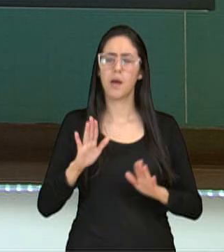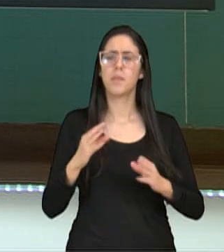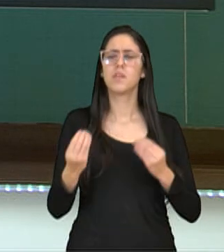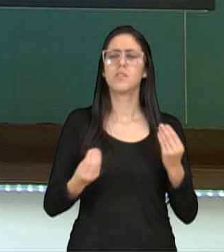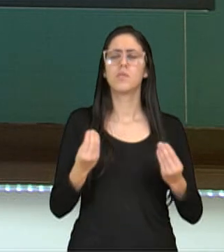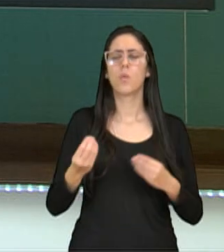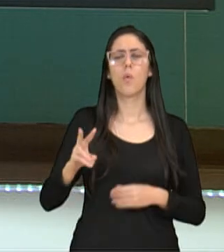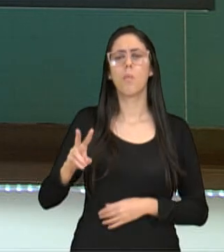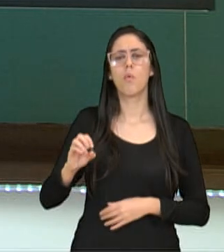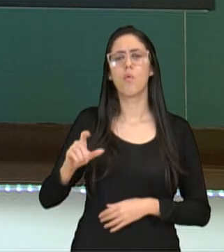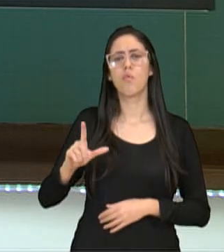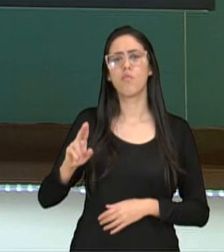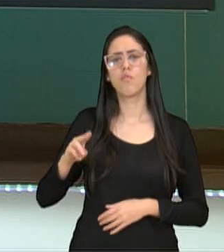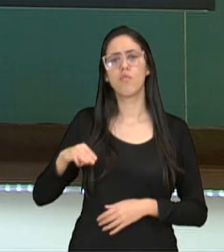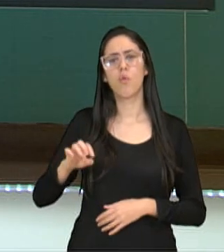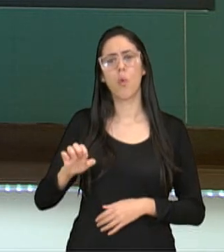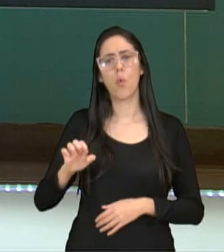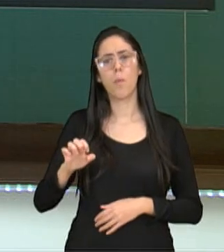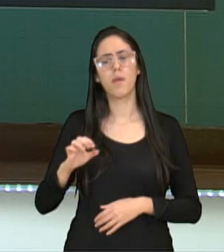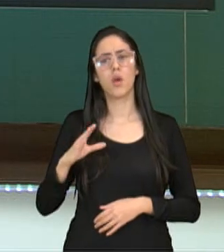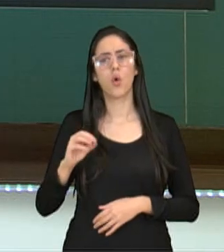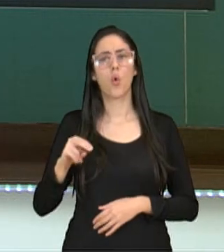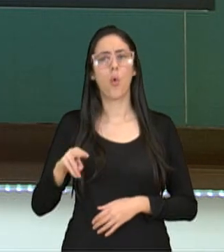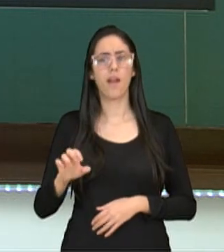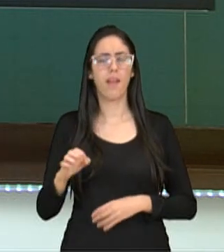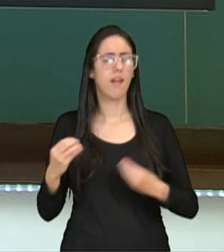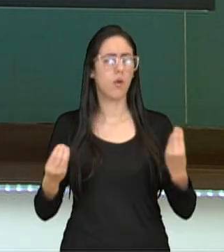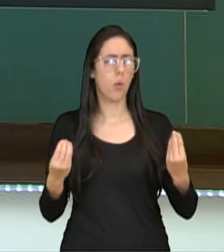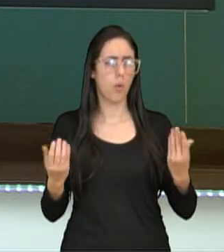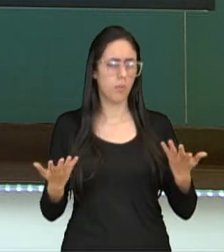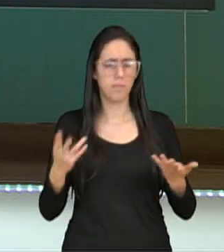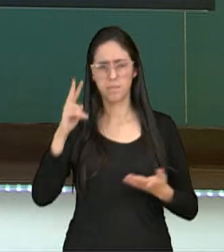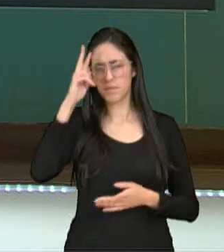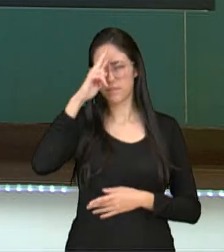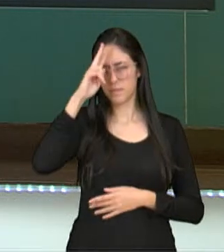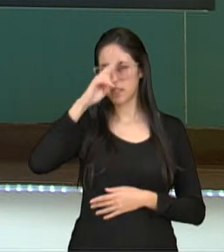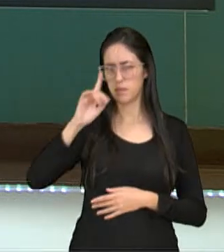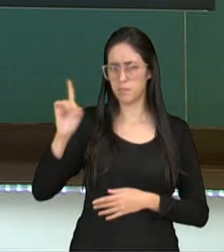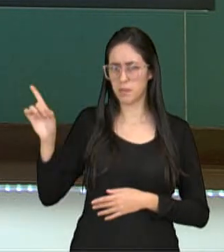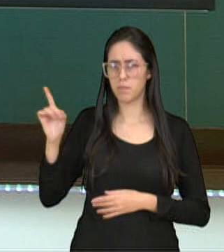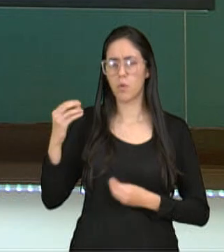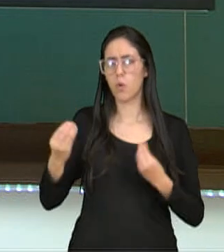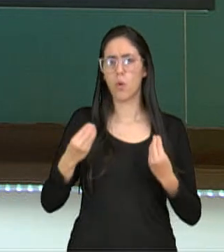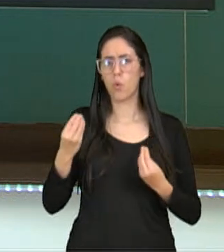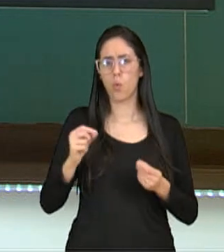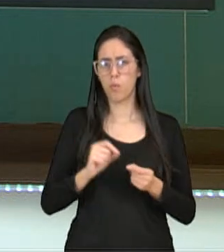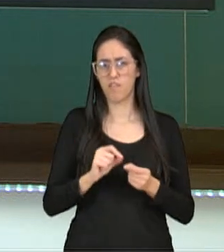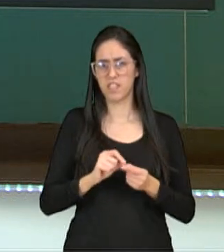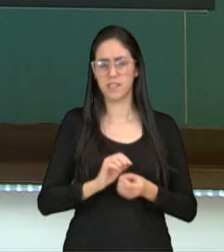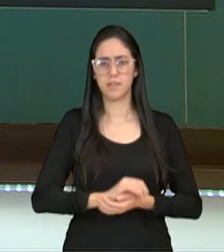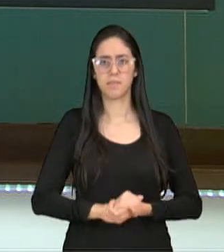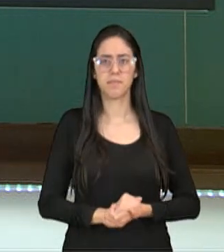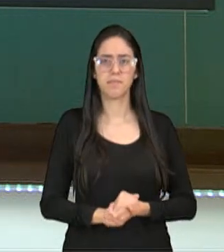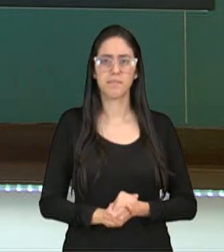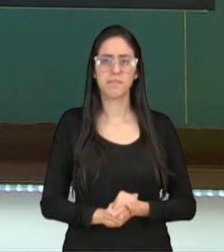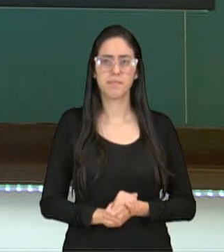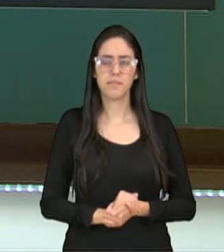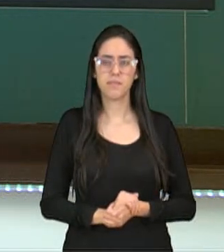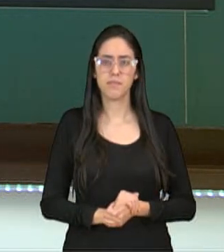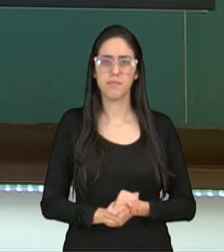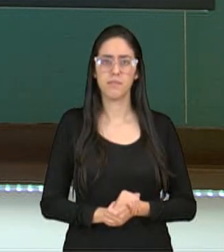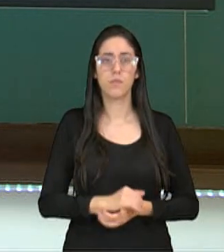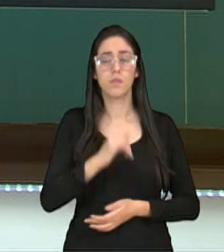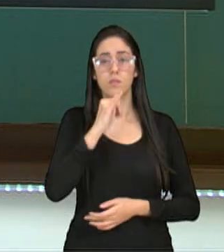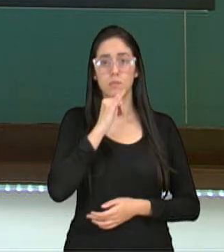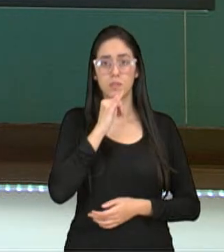volume só do cone lá? Vamos lá, vamos relembrar aqui, vamos ver como que a gente pode fazer isso. Então, por exemplo, aqui ó,